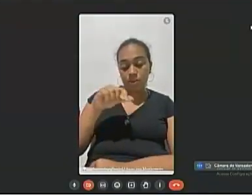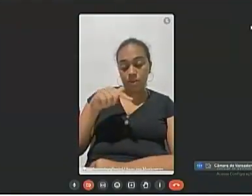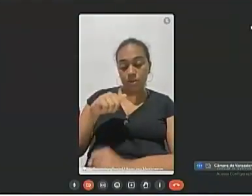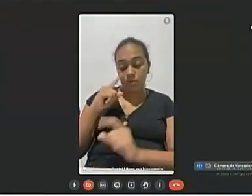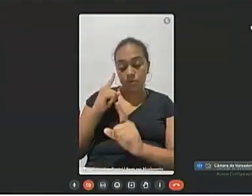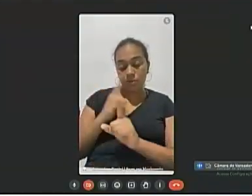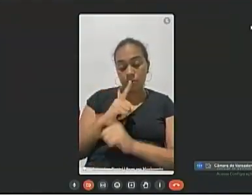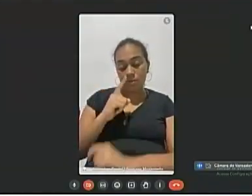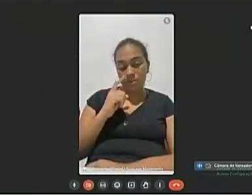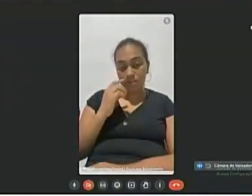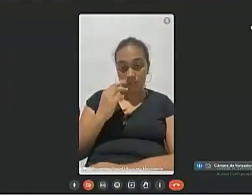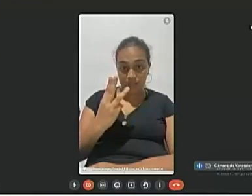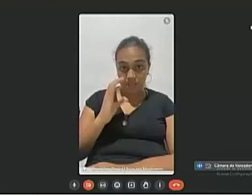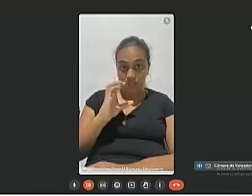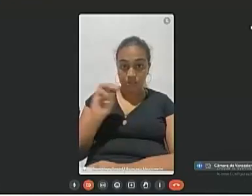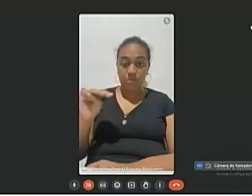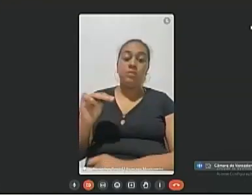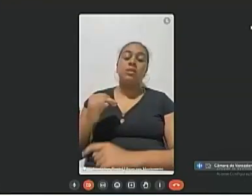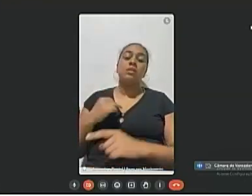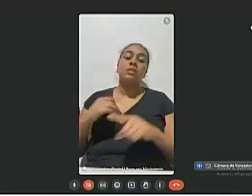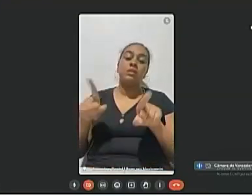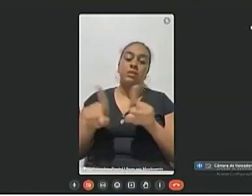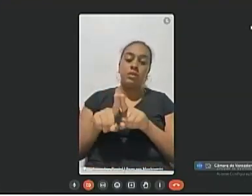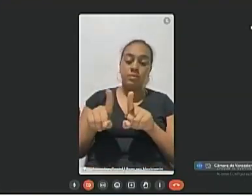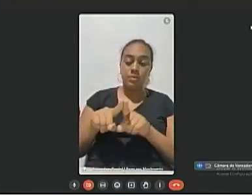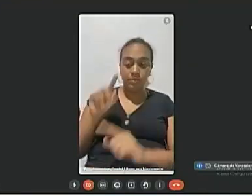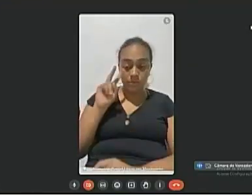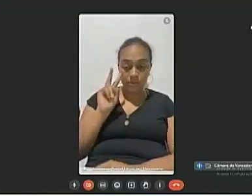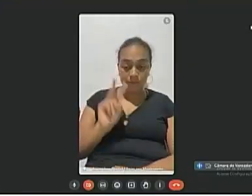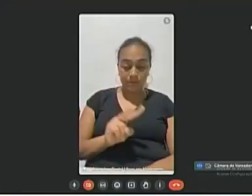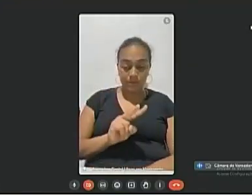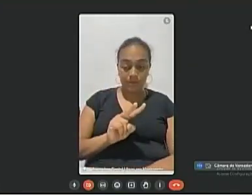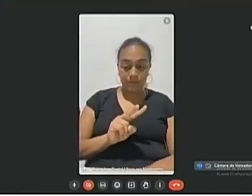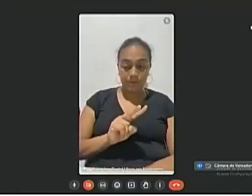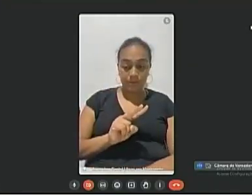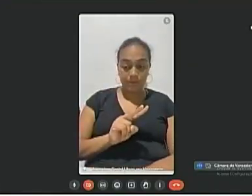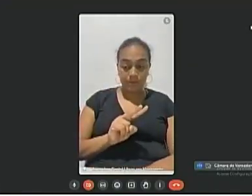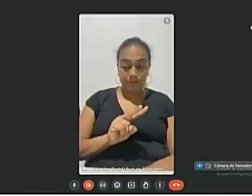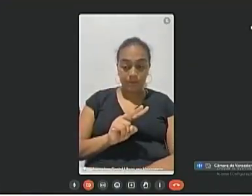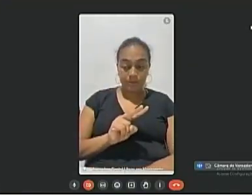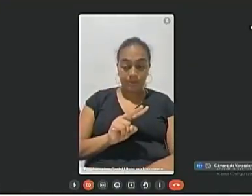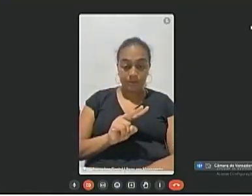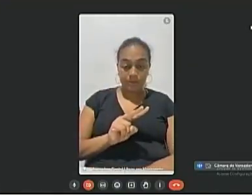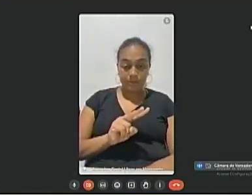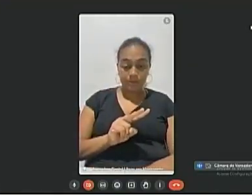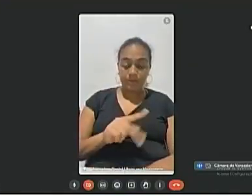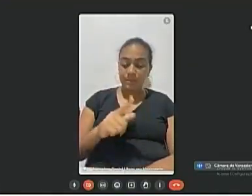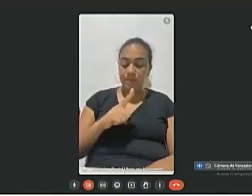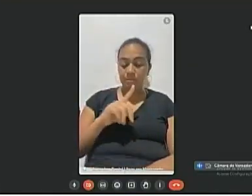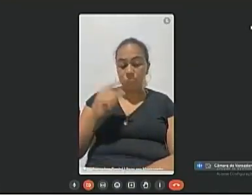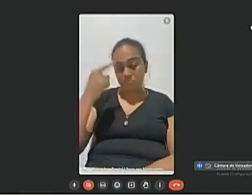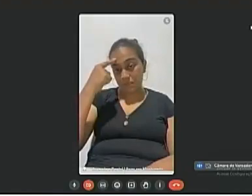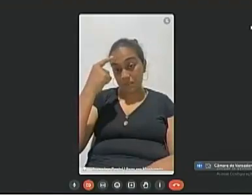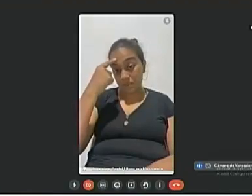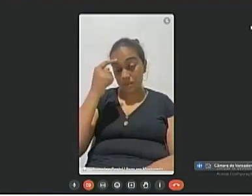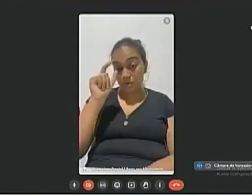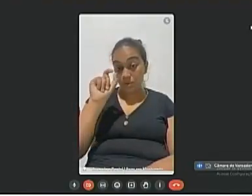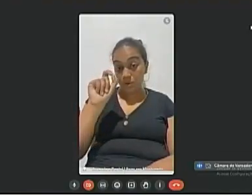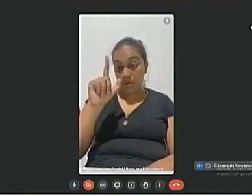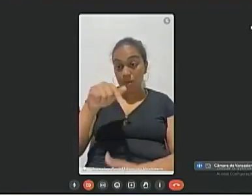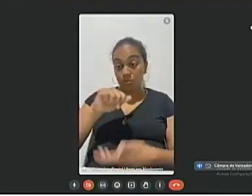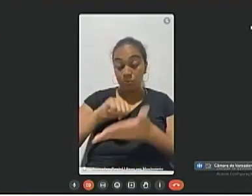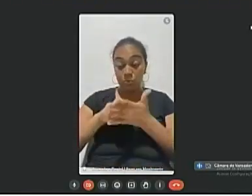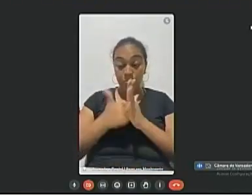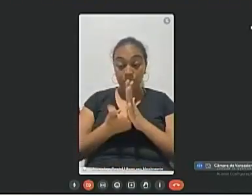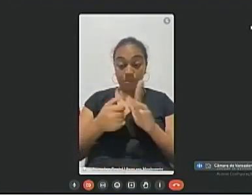Então, esse estrangulamento que se vê na curva da ressaca, ele leva a induzir um pensamento de que ali é uma restrição de